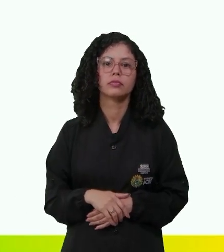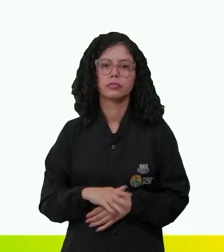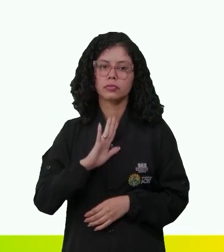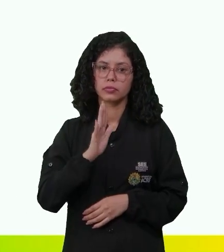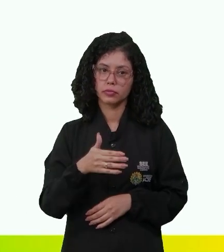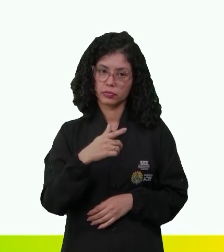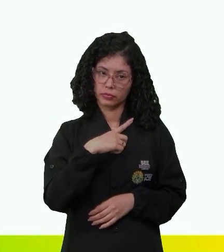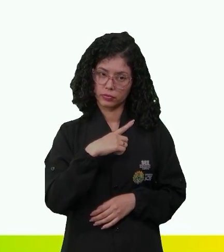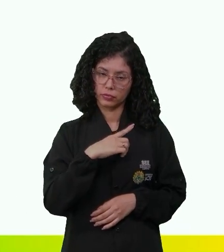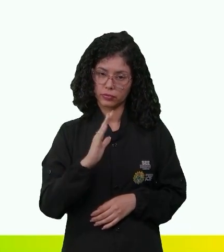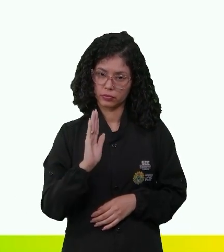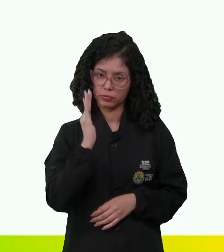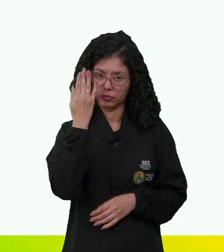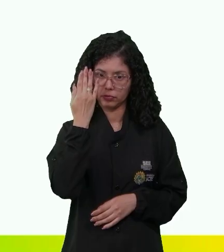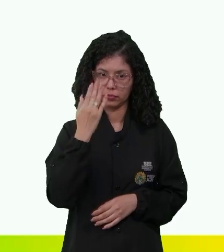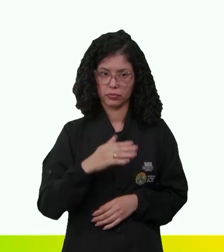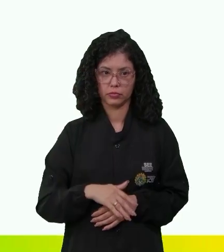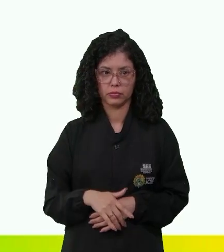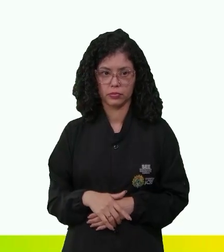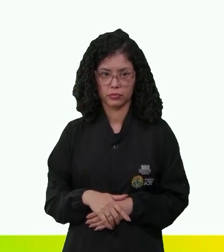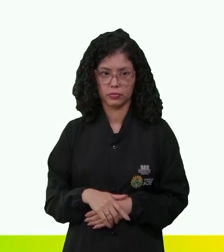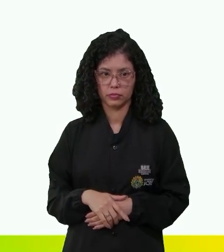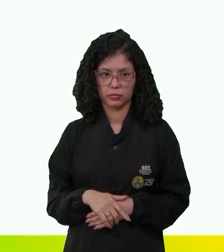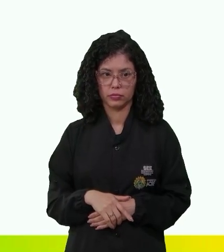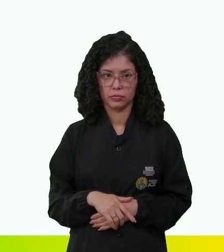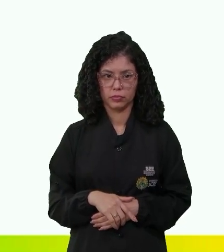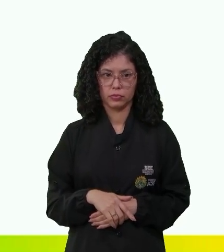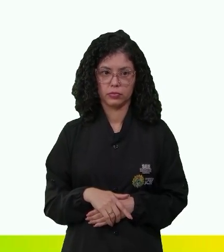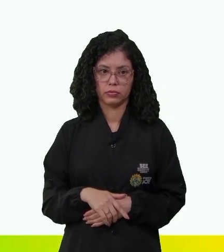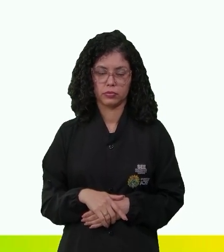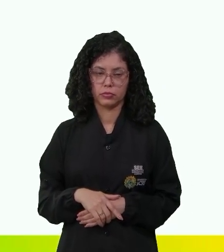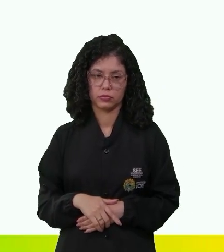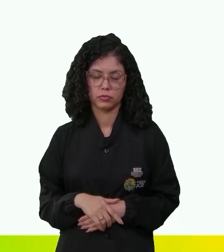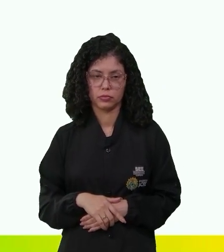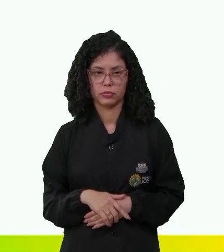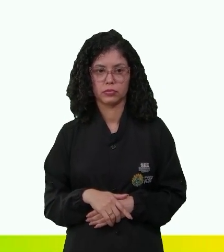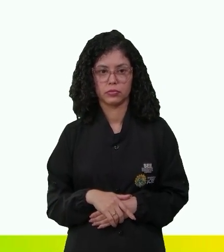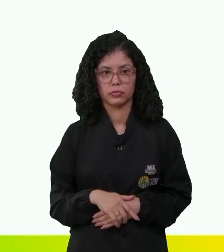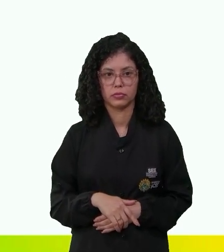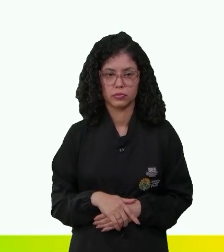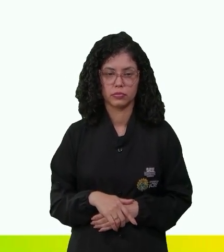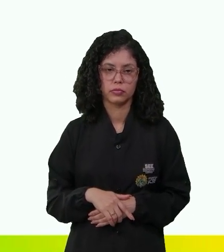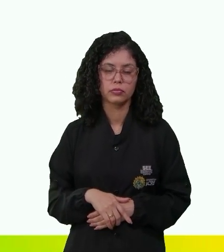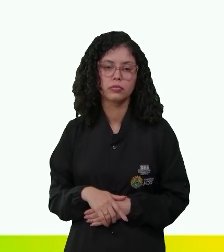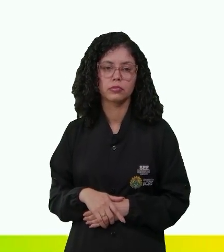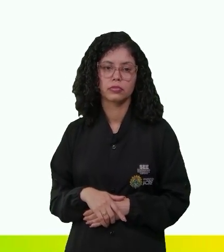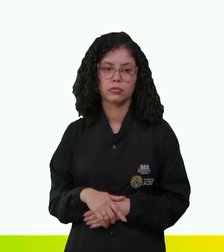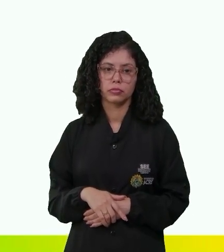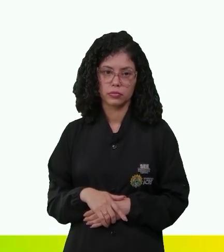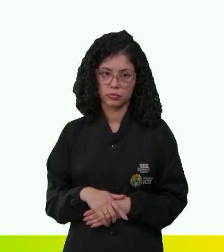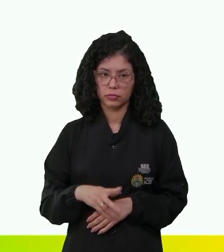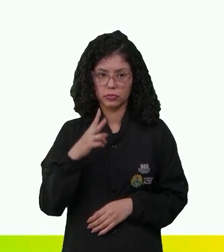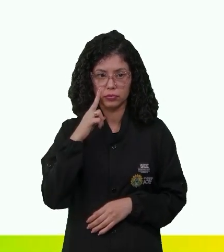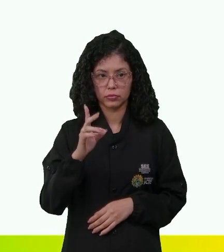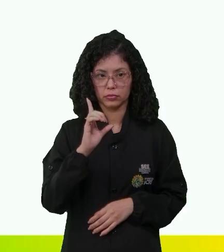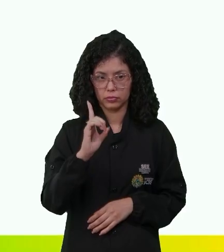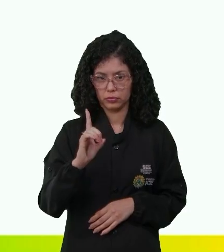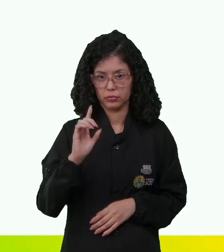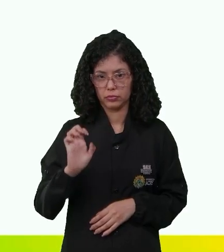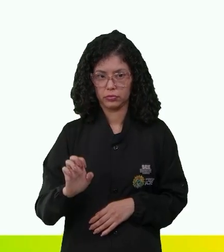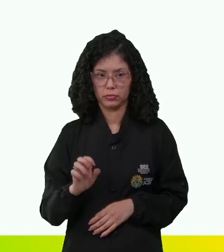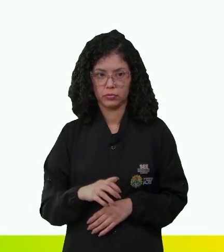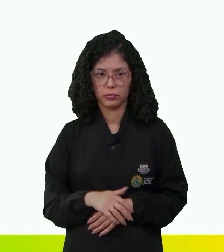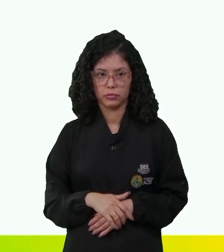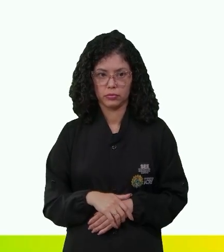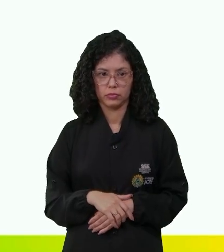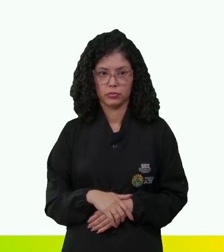torna falsa. Vou botar um Fzinho aqui para vocês irem acompanhando. Aqui a gente já elimina logo de cara, ó, a letra D